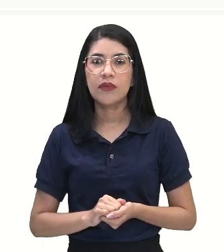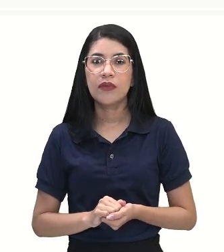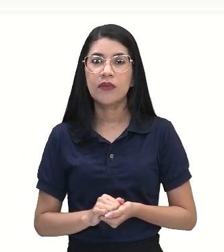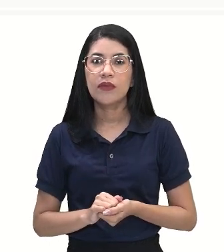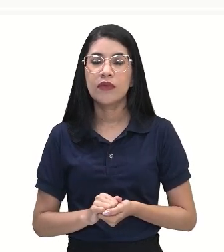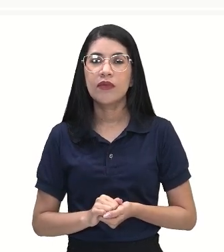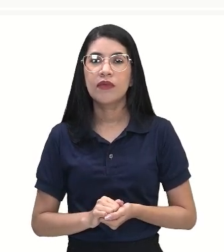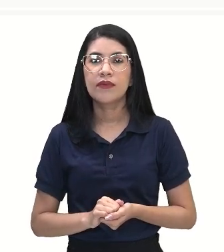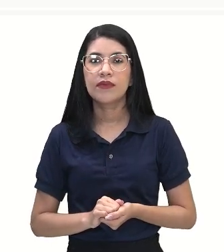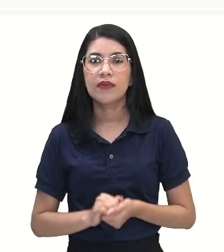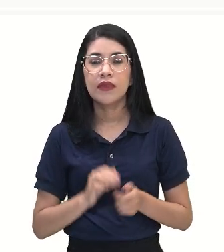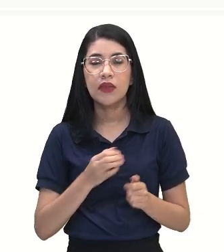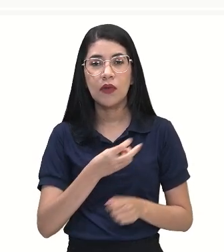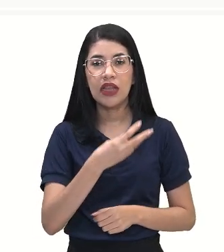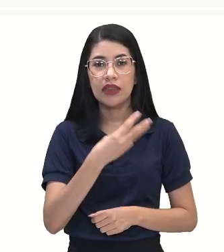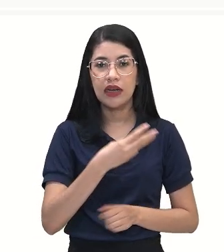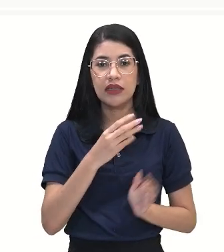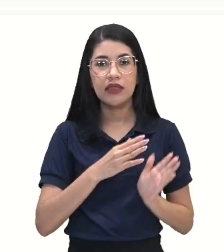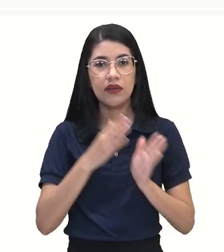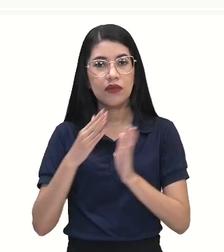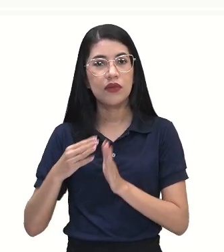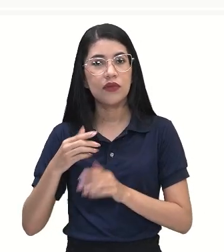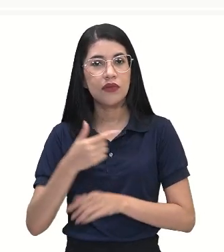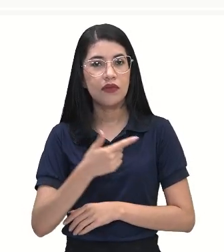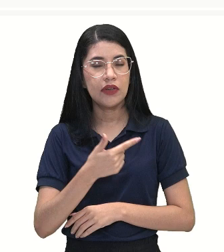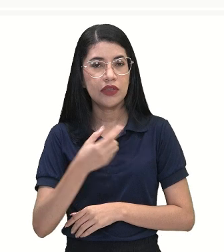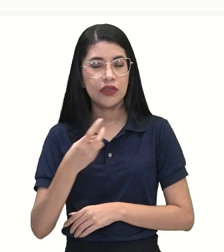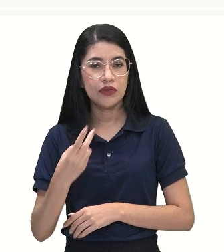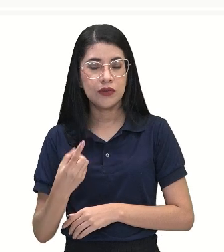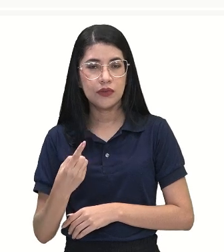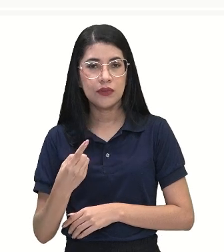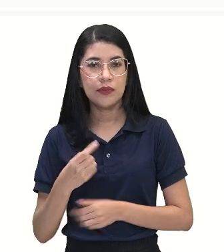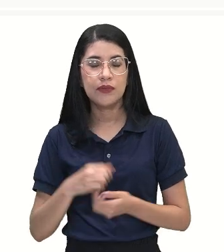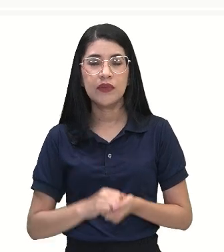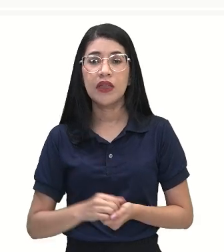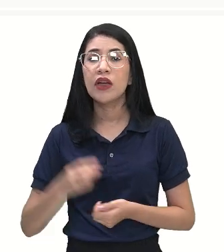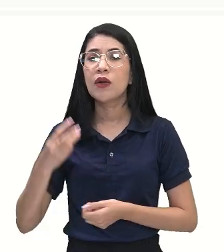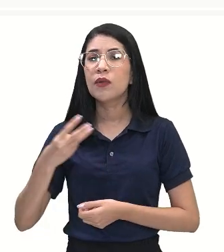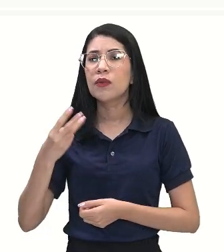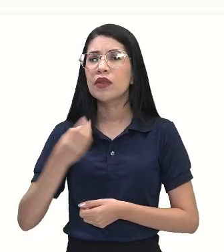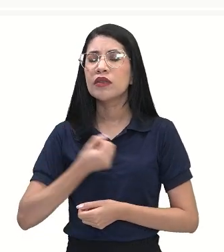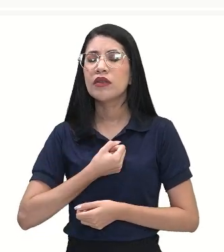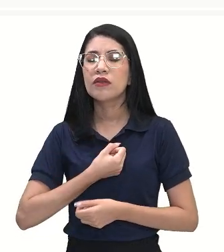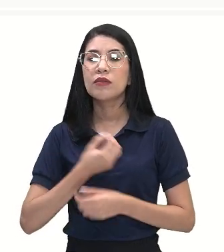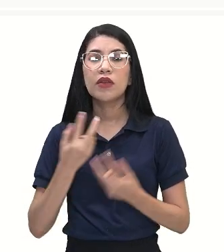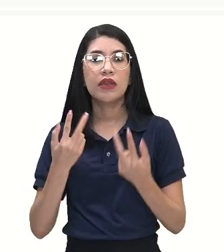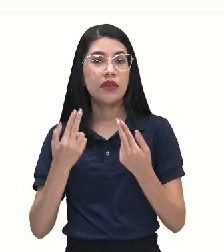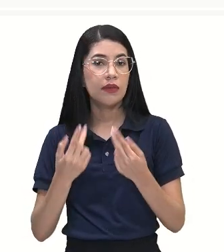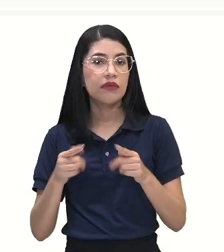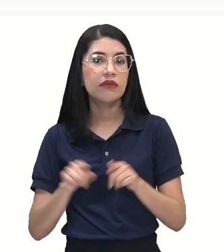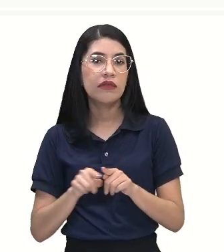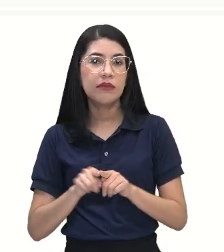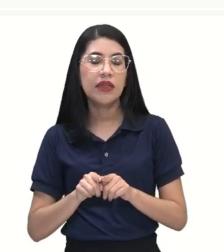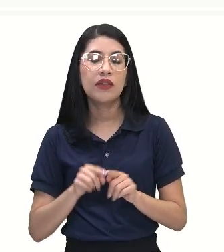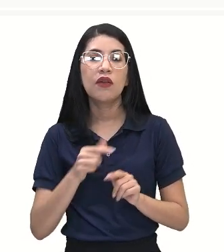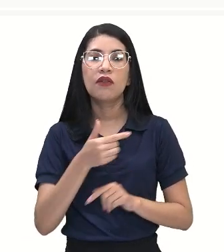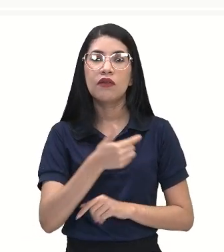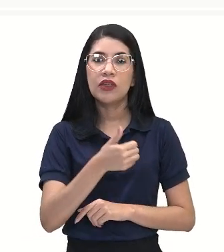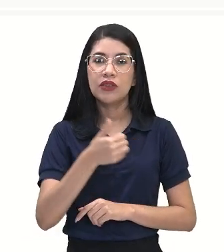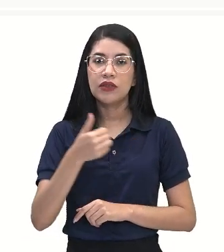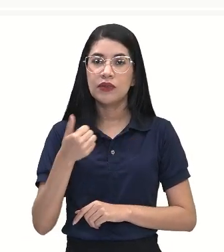o 21. Agora eu quero obter o terceiro termo. Mesma ideia. Você vai pegar agora o